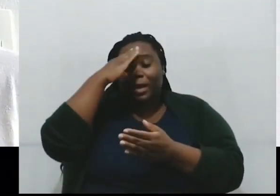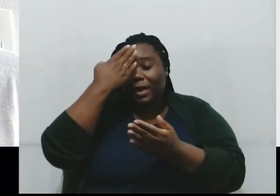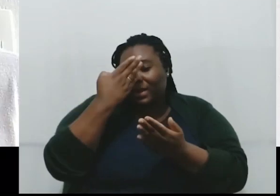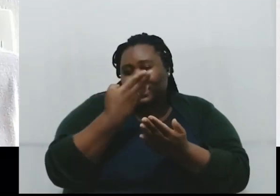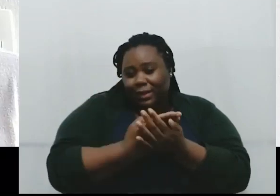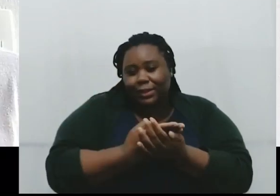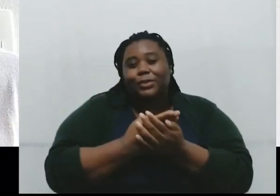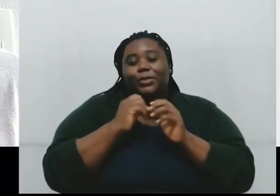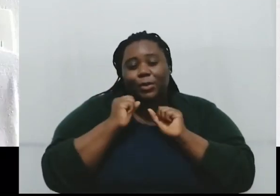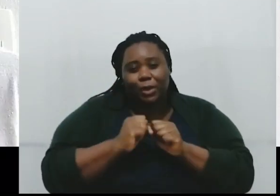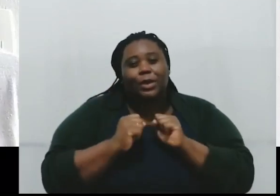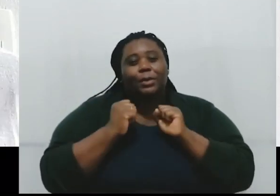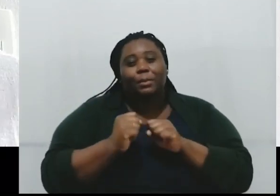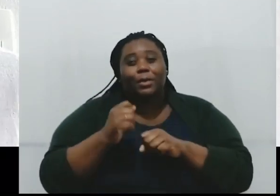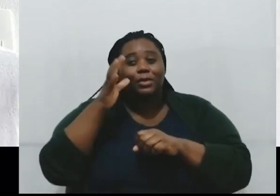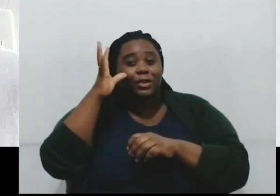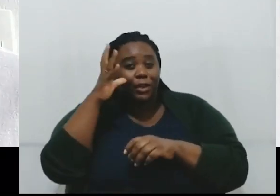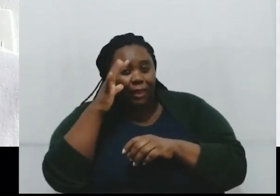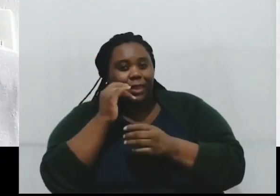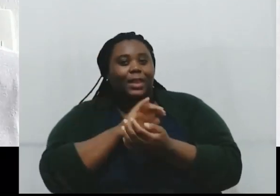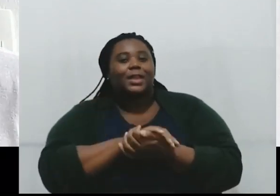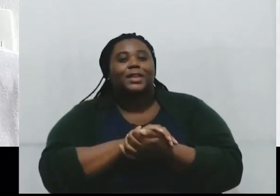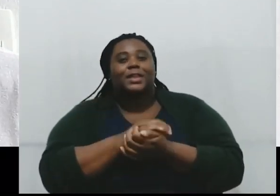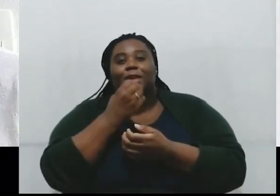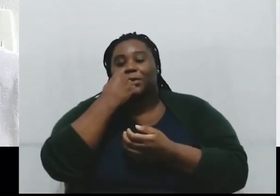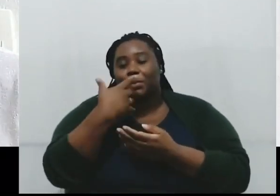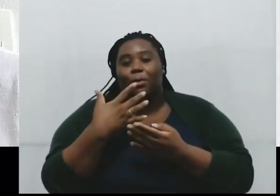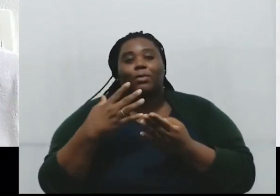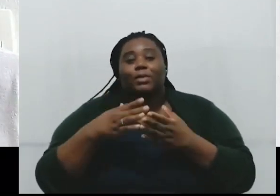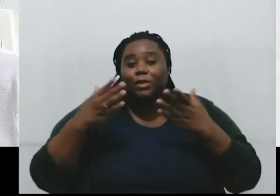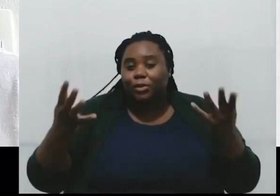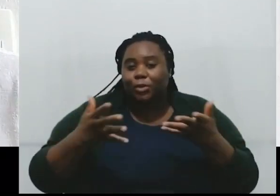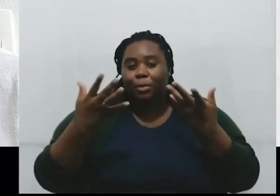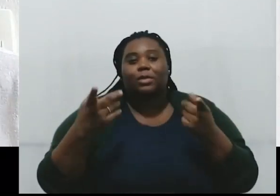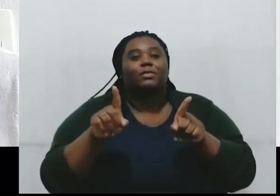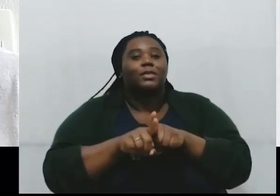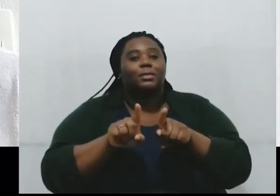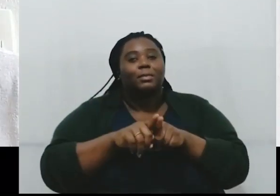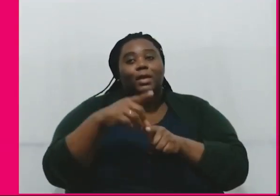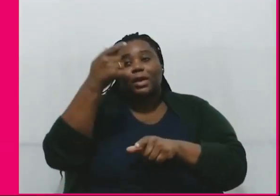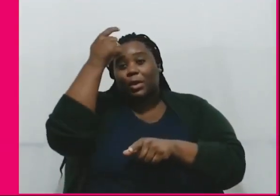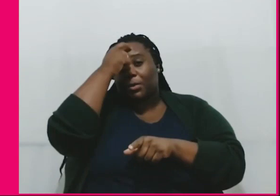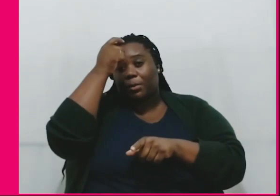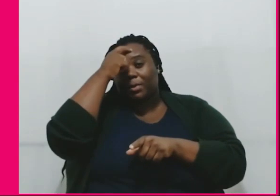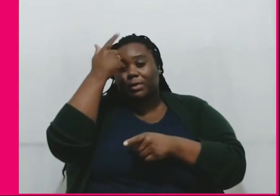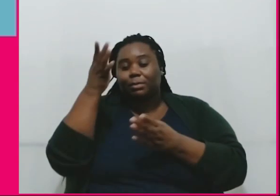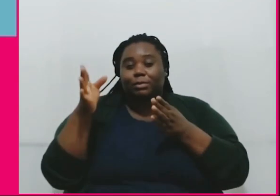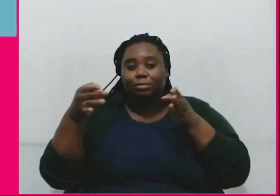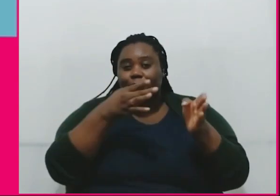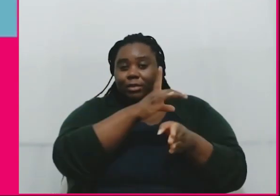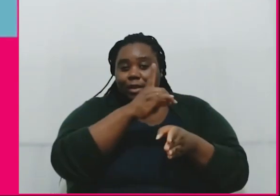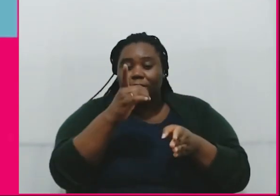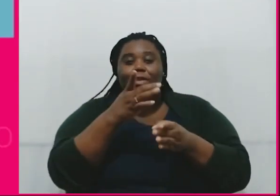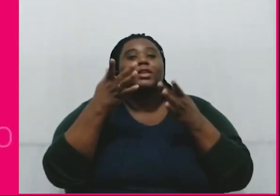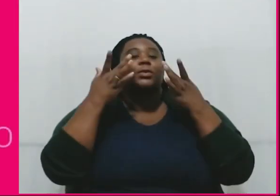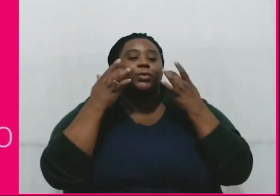ser bem interessante na fomentação de um pensamento em direção teatral.